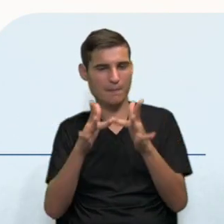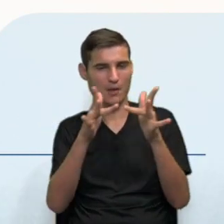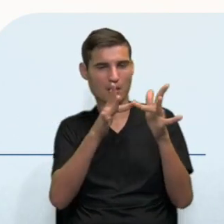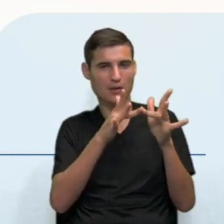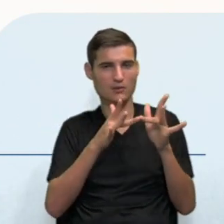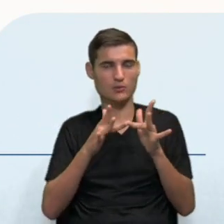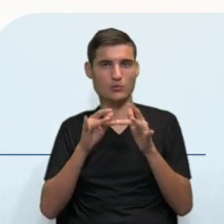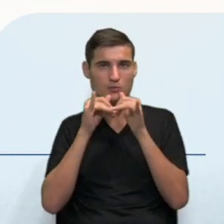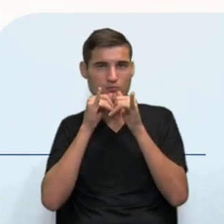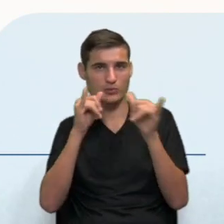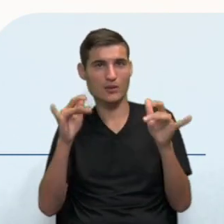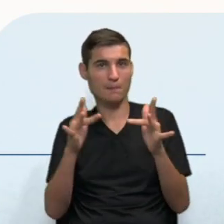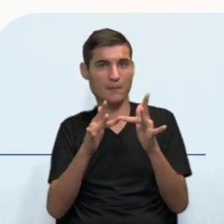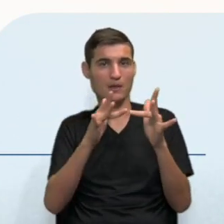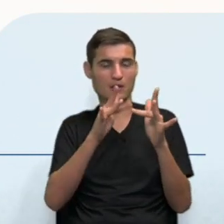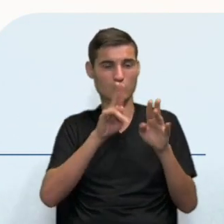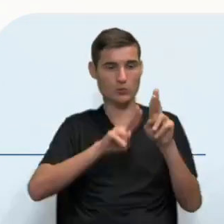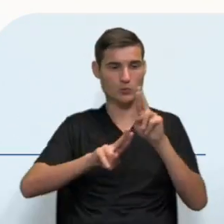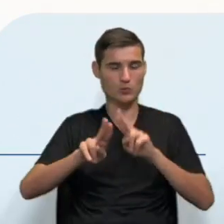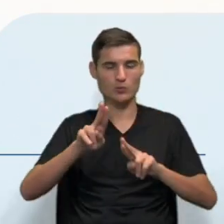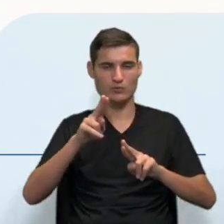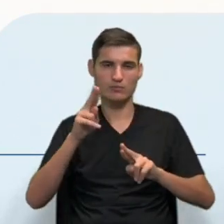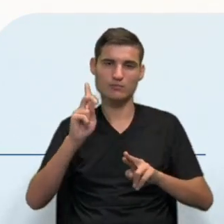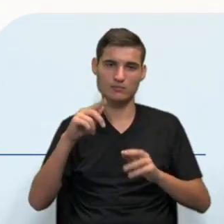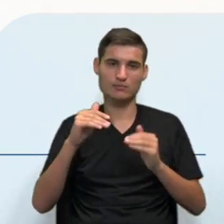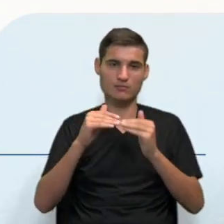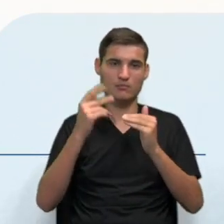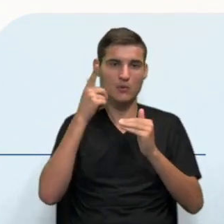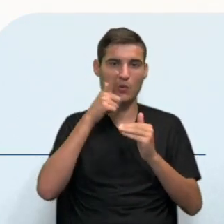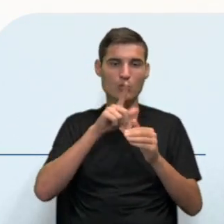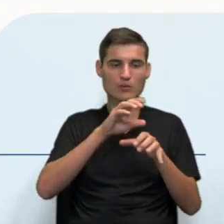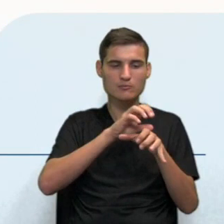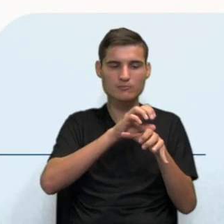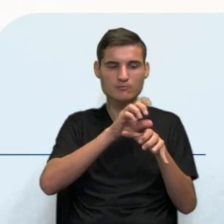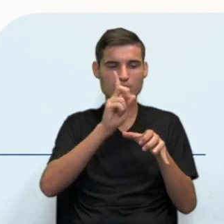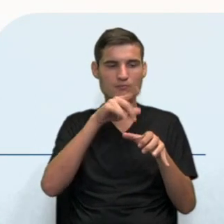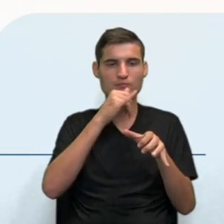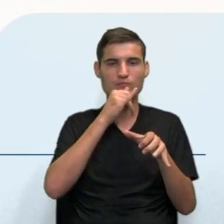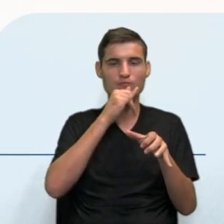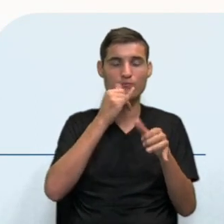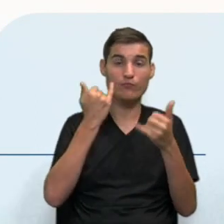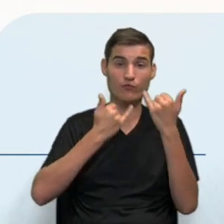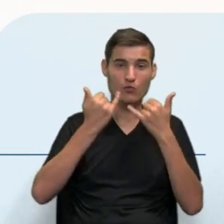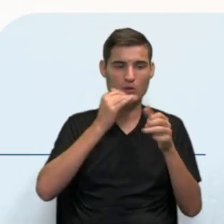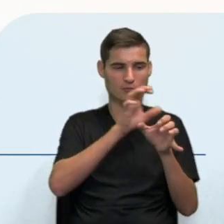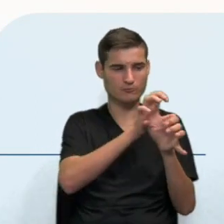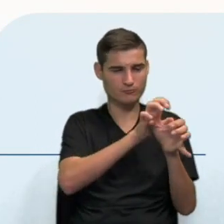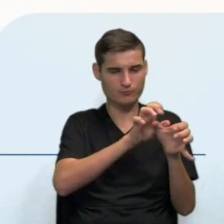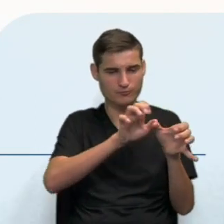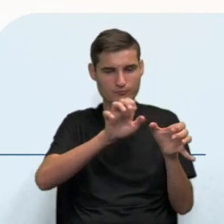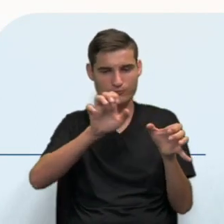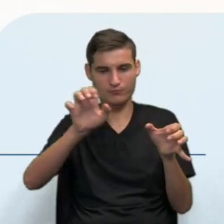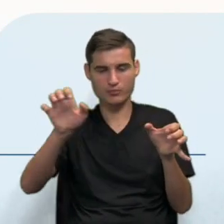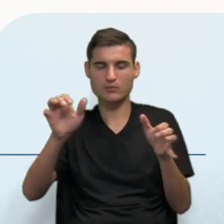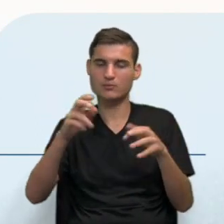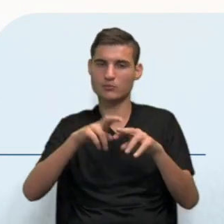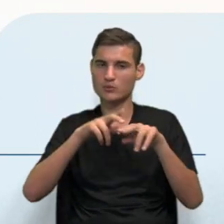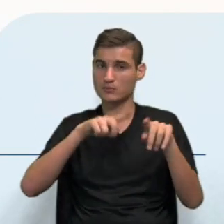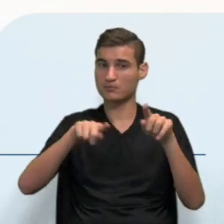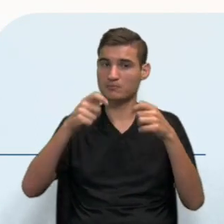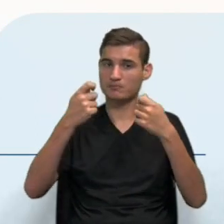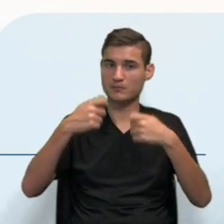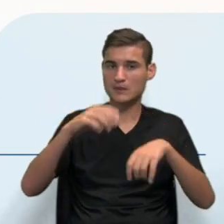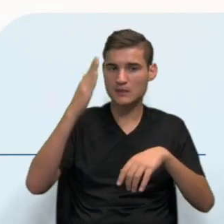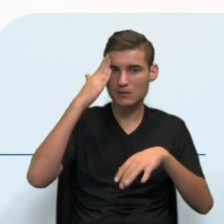As ondas eletromagnéticas são o meio, é elas que vão transportar a informação. E você tem que saber como que é o canal